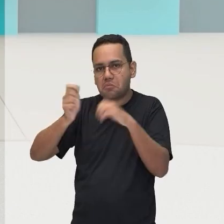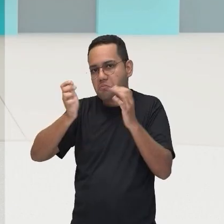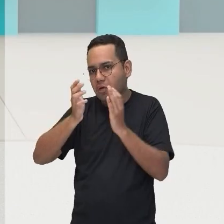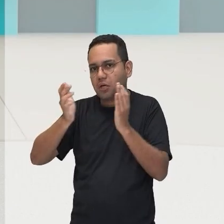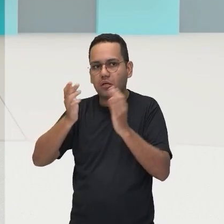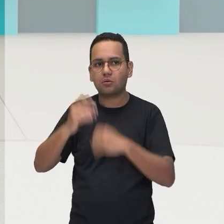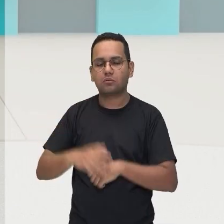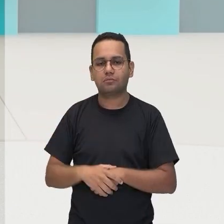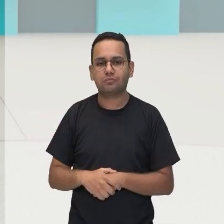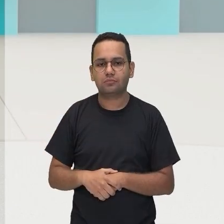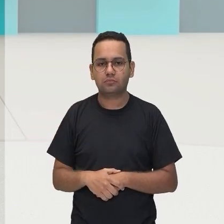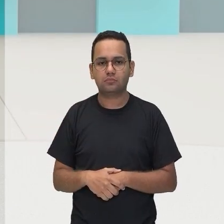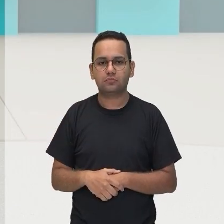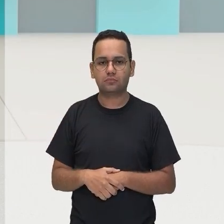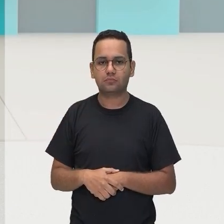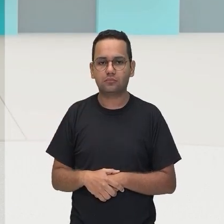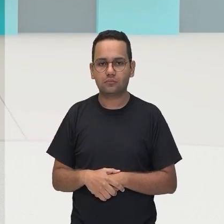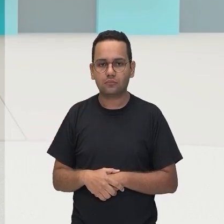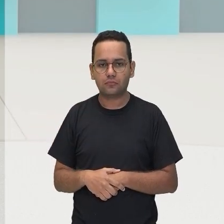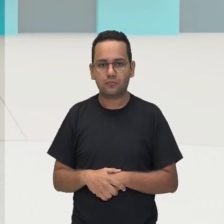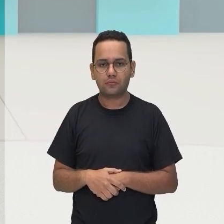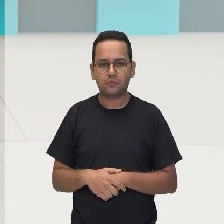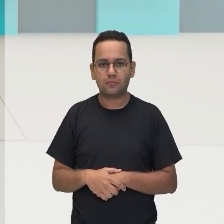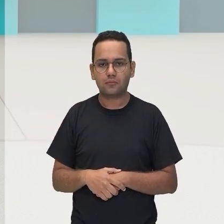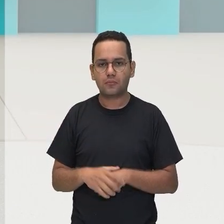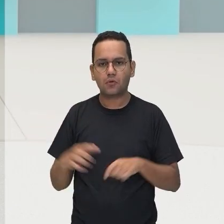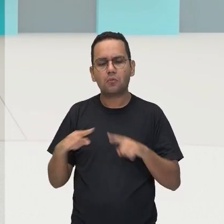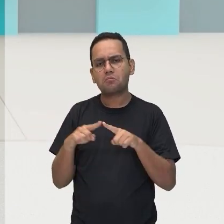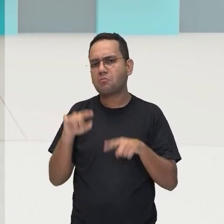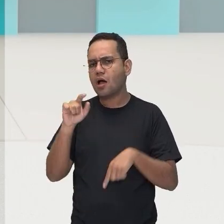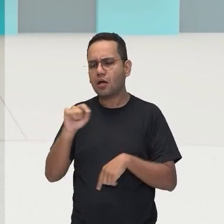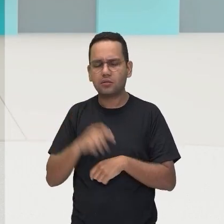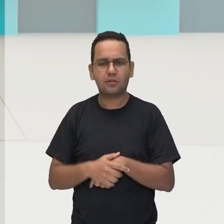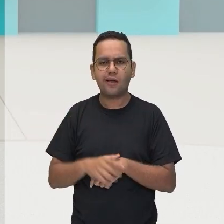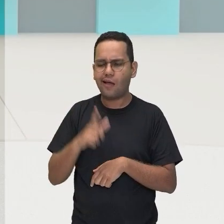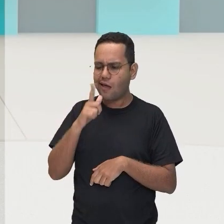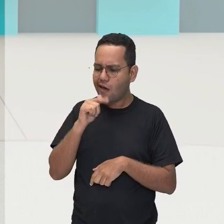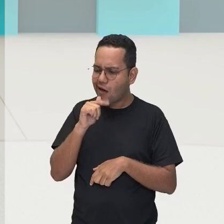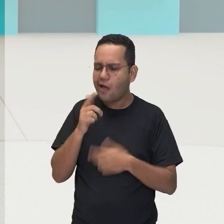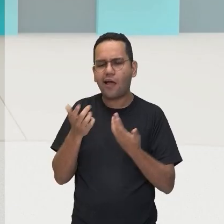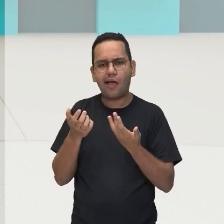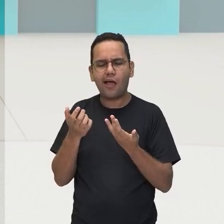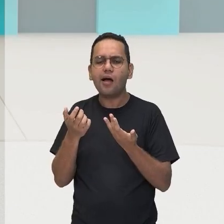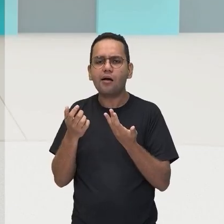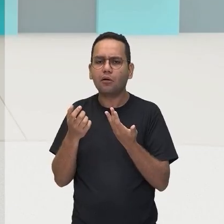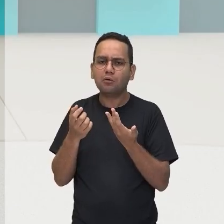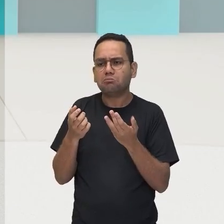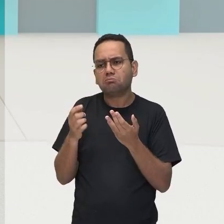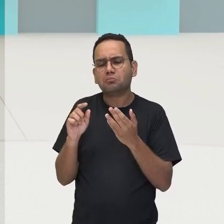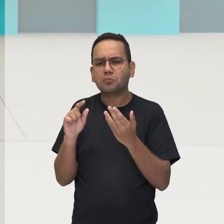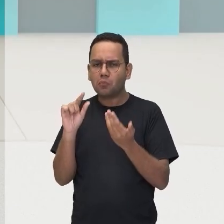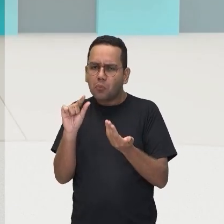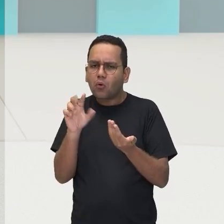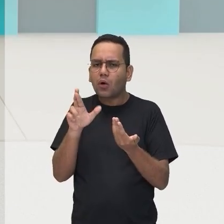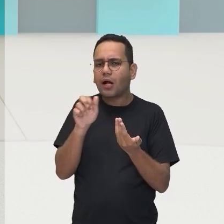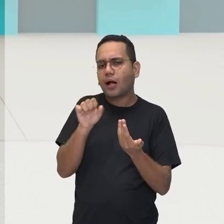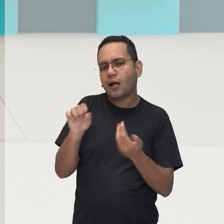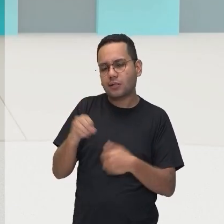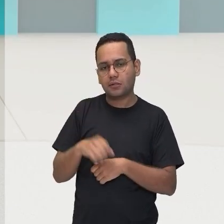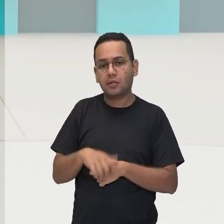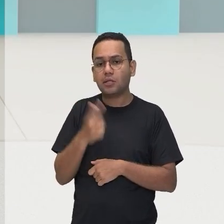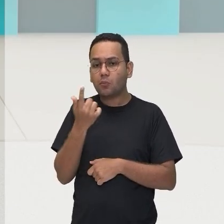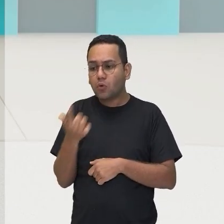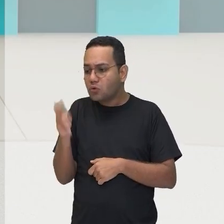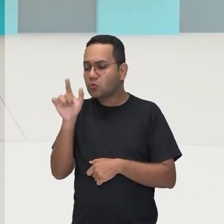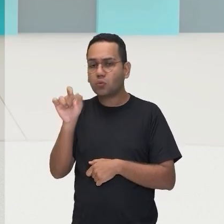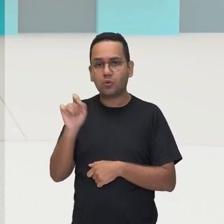da água. Então, geralmente acontece em águas mais rasas. E temos o mergulho artificial, que já é utilizado